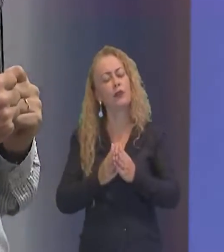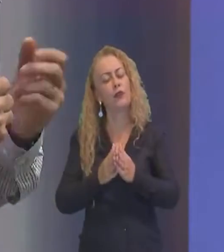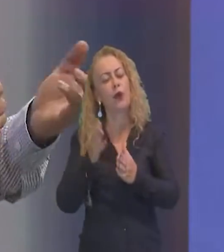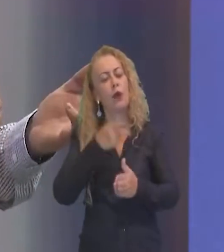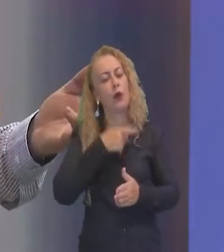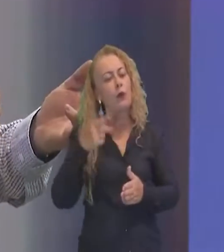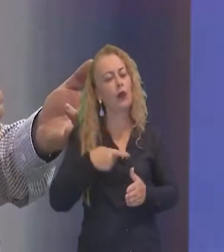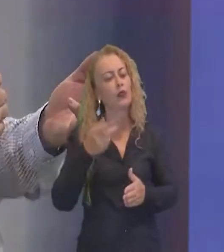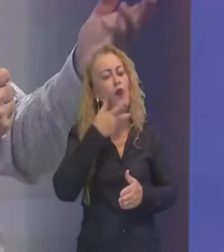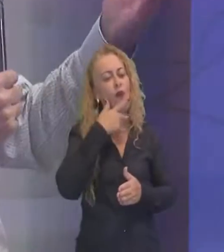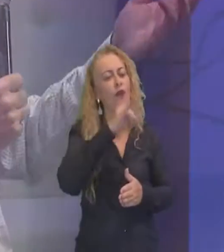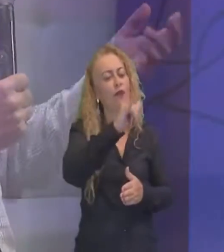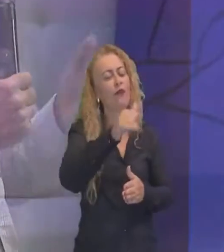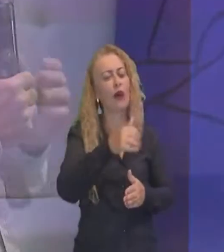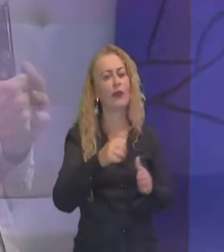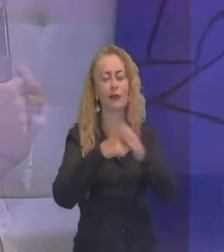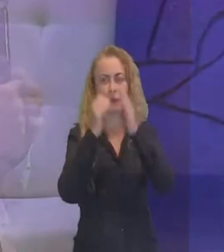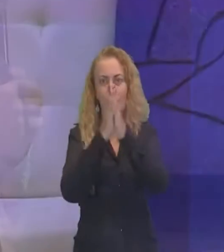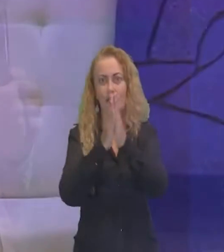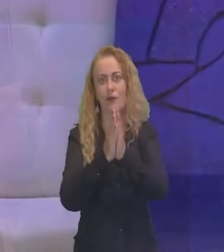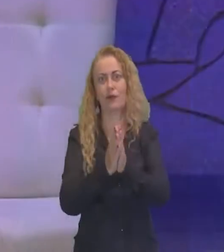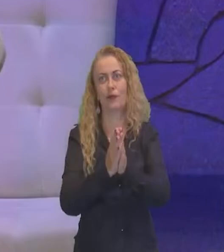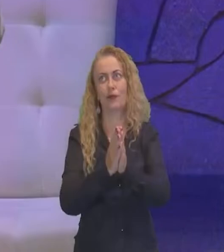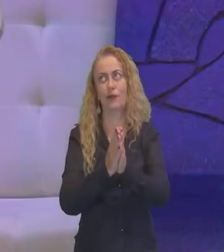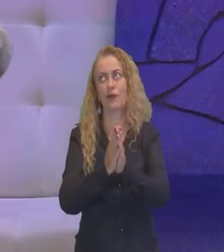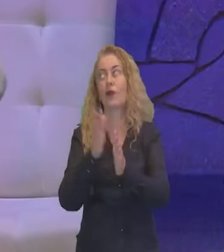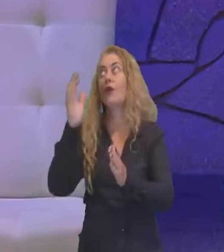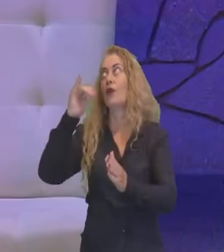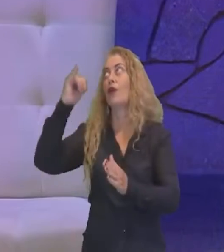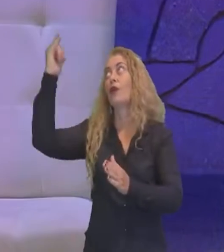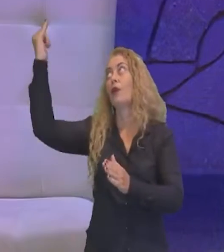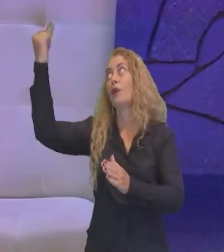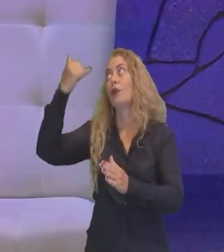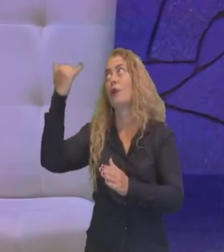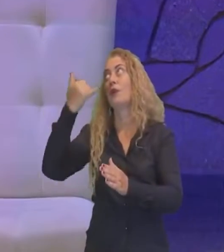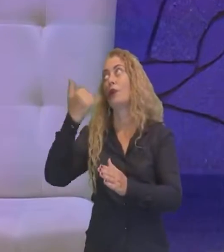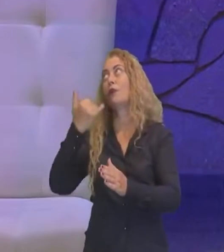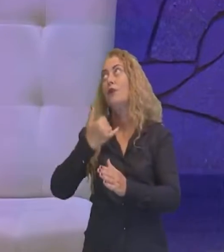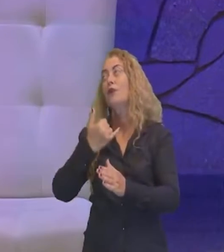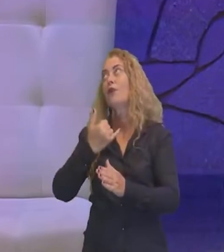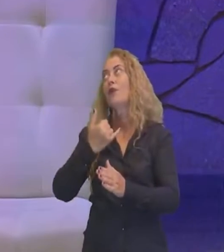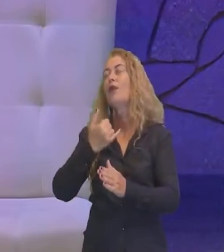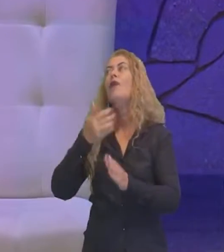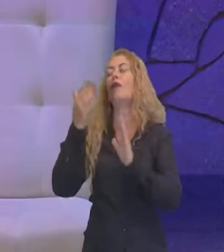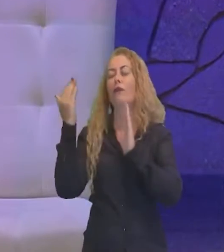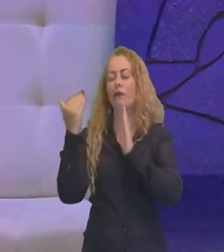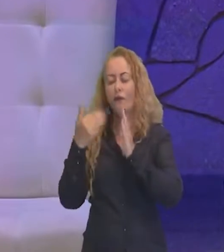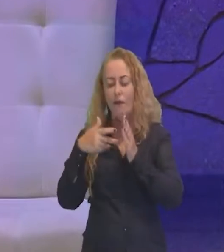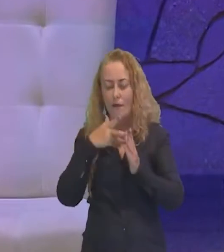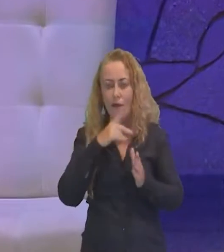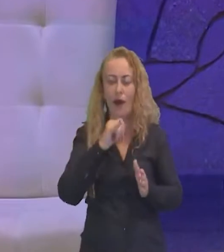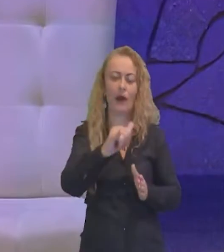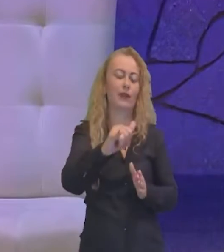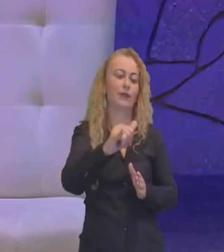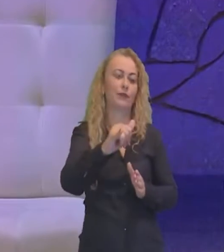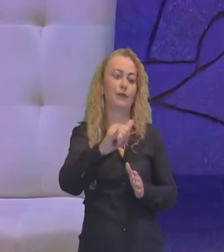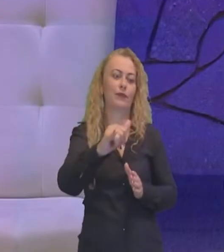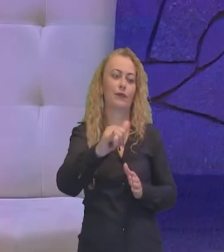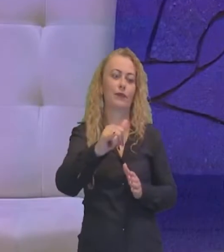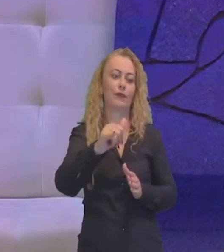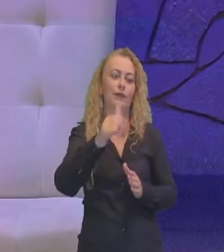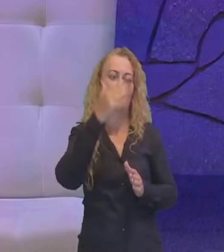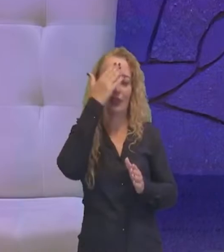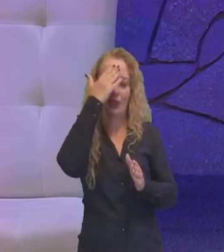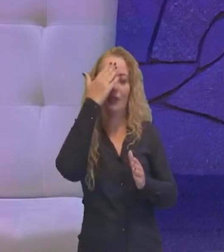Senhor falou: está vendo, filho, não precisa brigar com ninguém, deixa o povo ser incrédulo, porque a sua hora vai chegar. Viu, meu